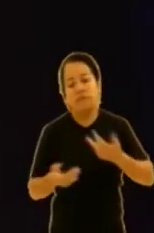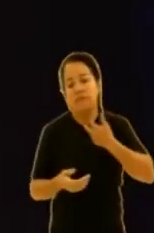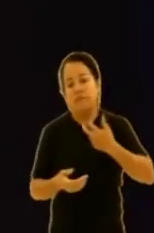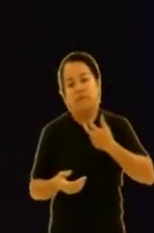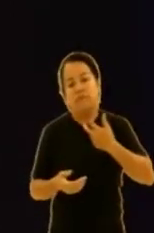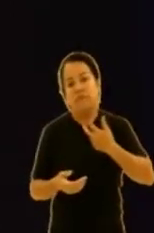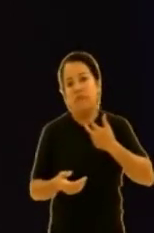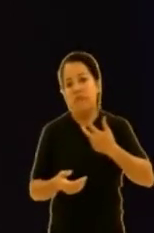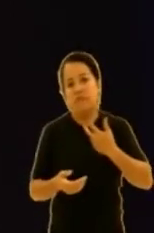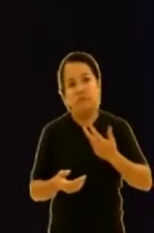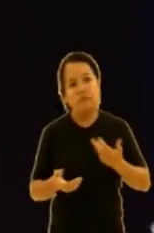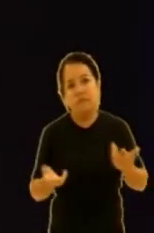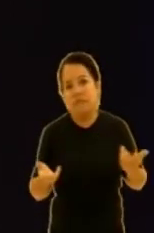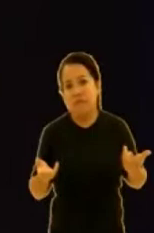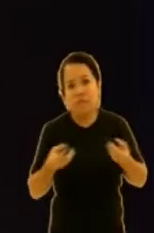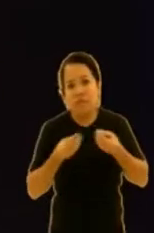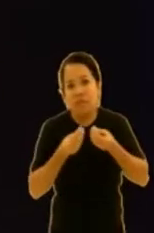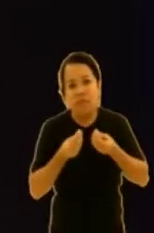como